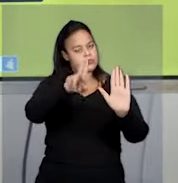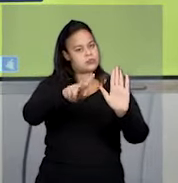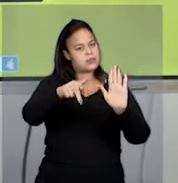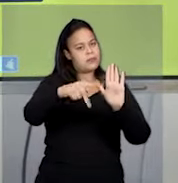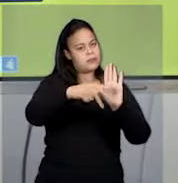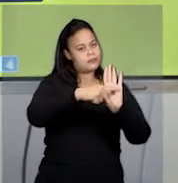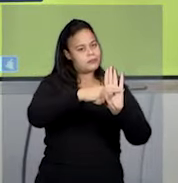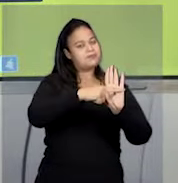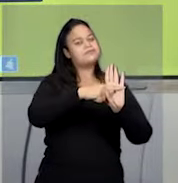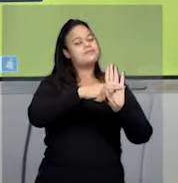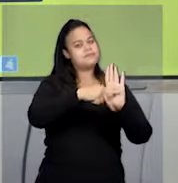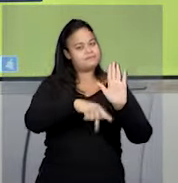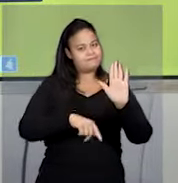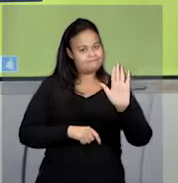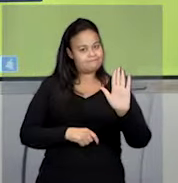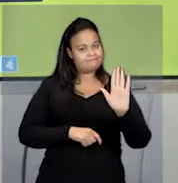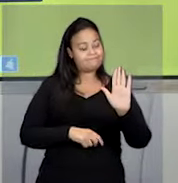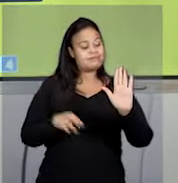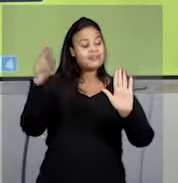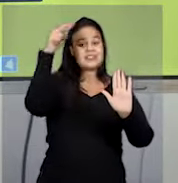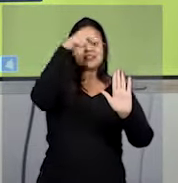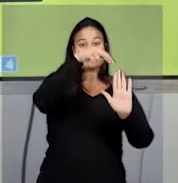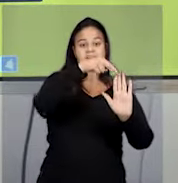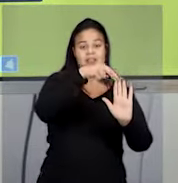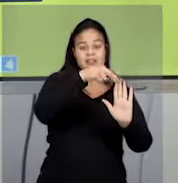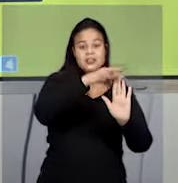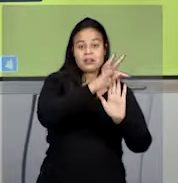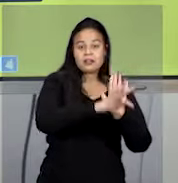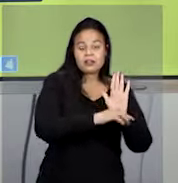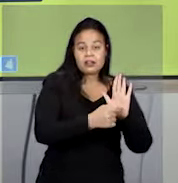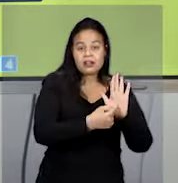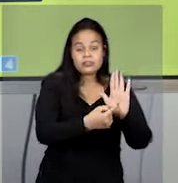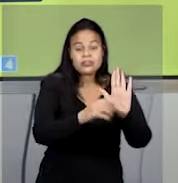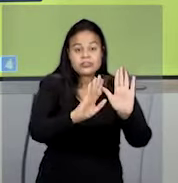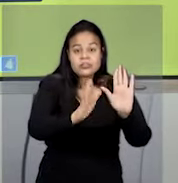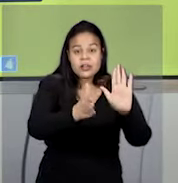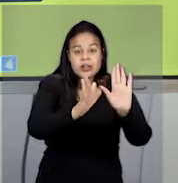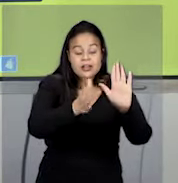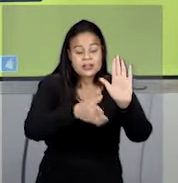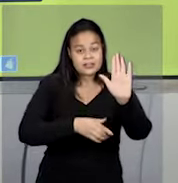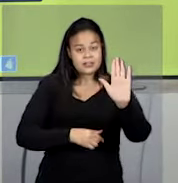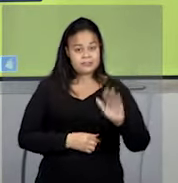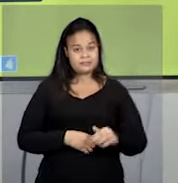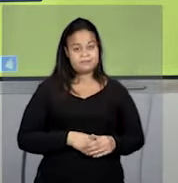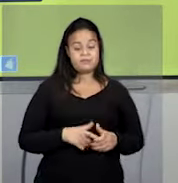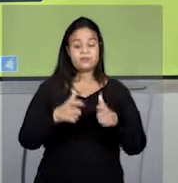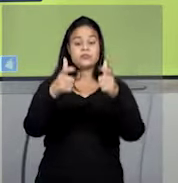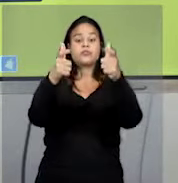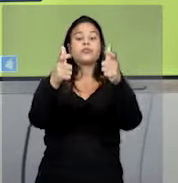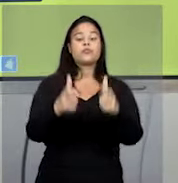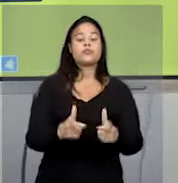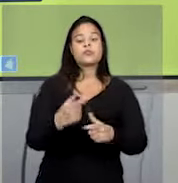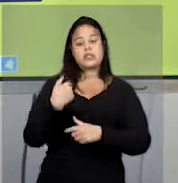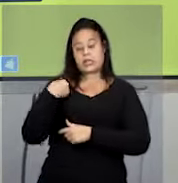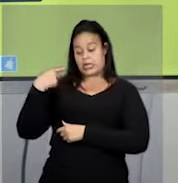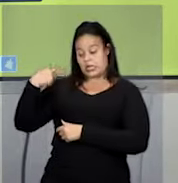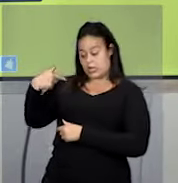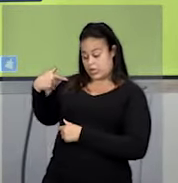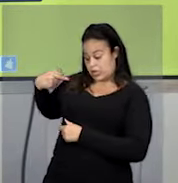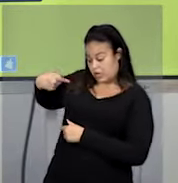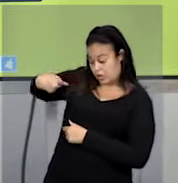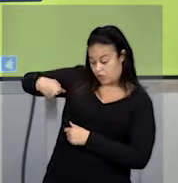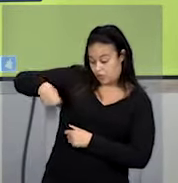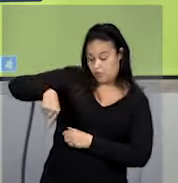E refere também ao que o texto já apontou, já indicou. Por exemplo, lugar. Fui à casa da minha